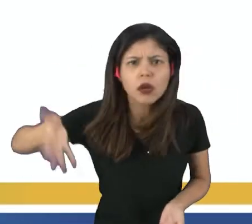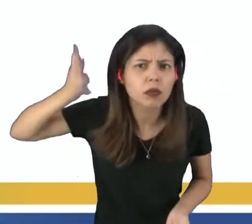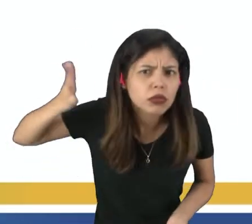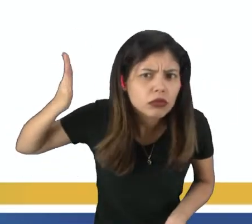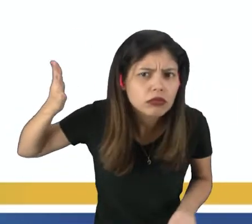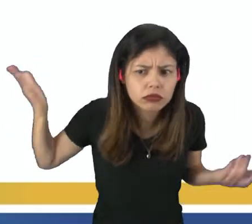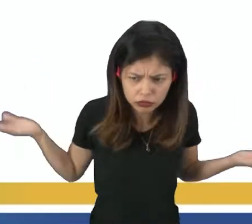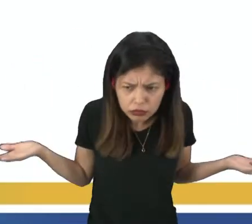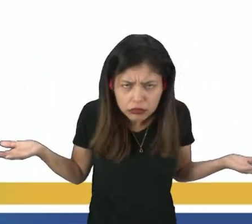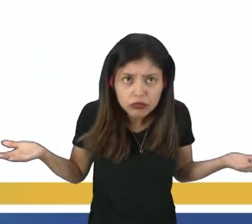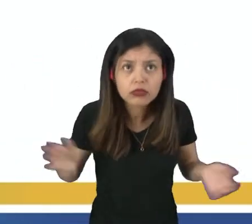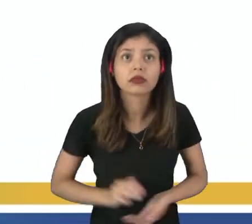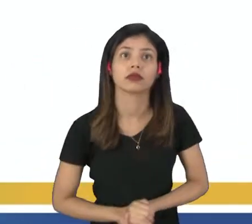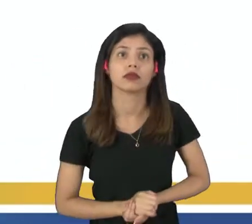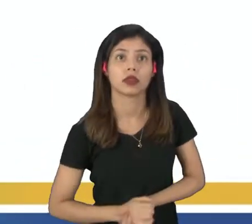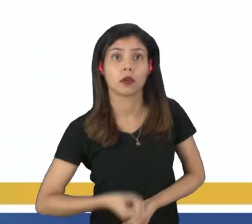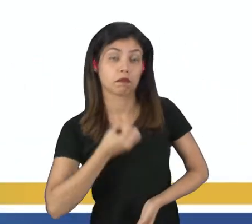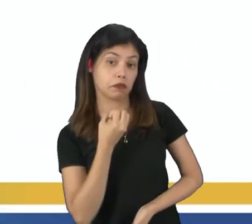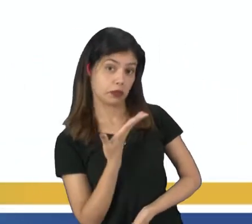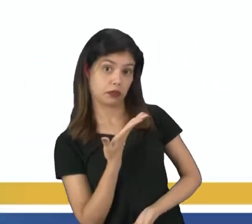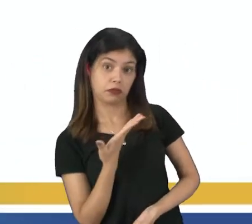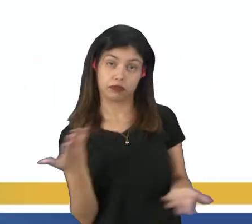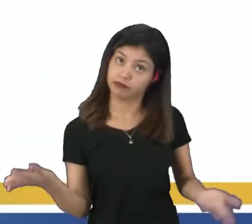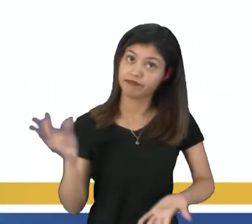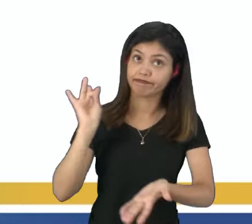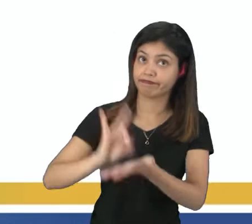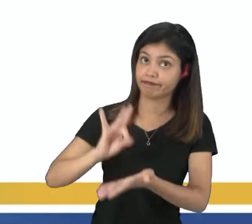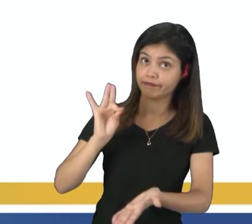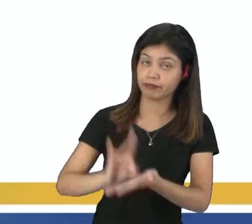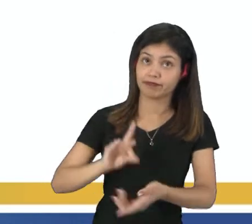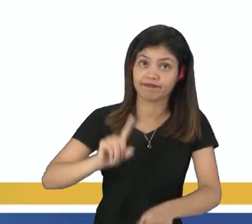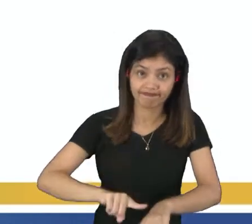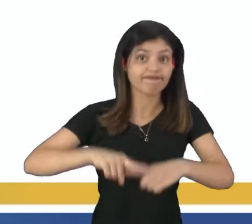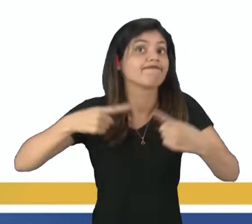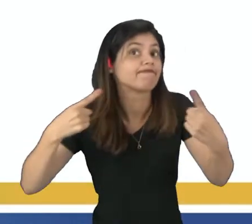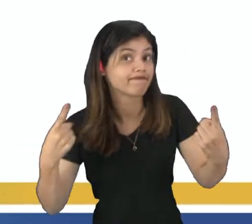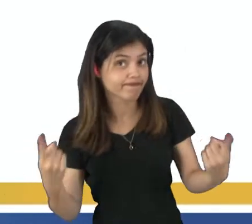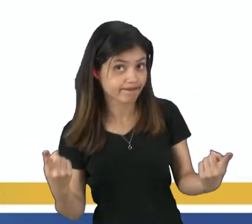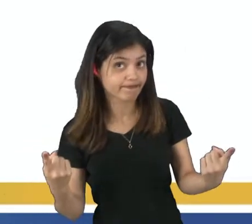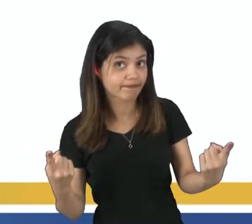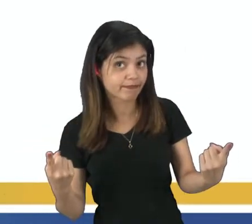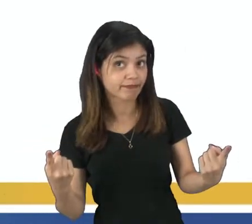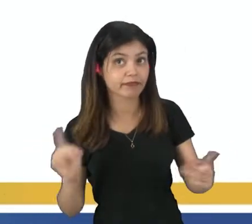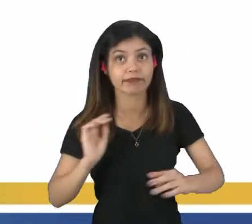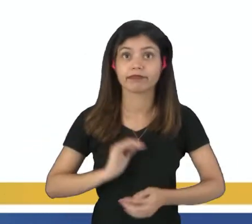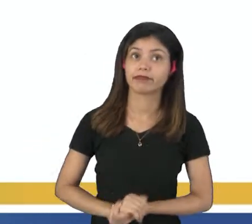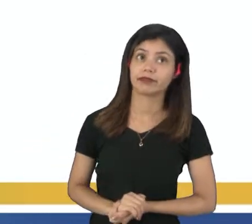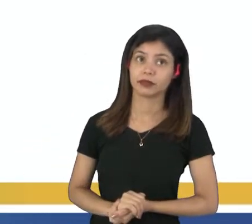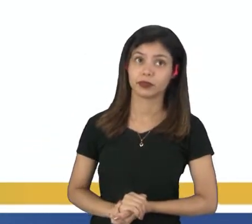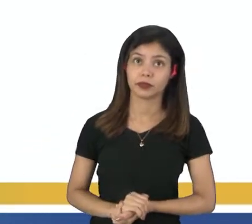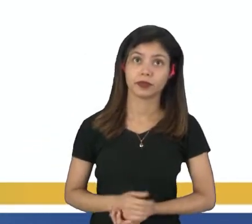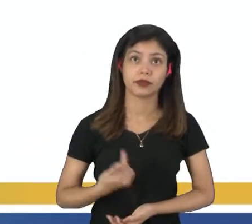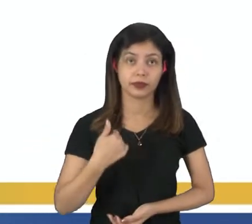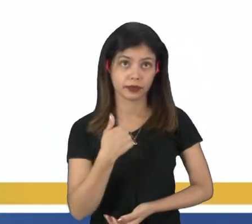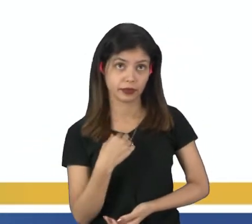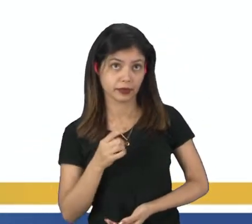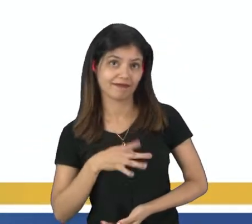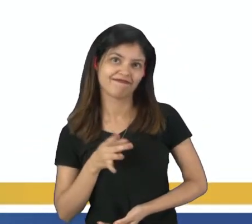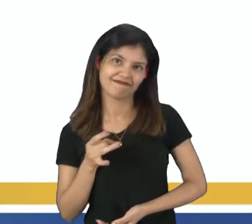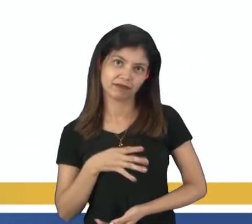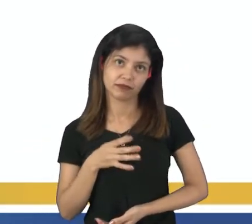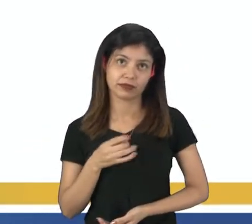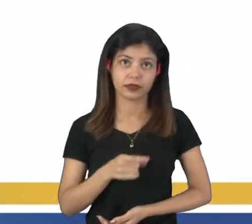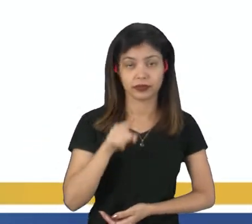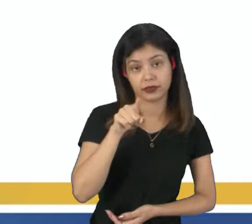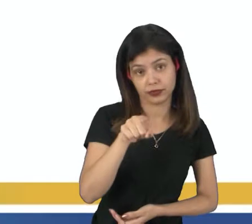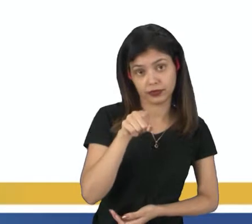burro, Joãozinho?" Joãozinho respondeu: "Bom, na verdade não. Mas é que eu